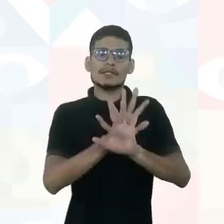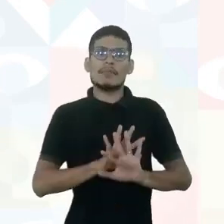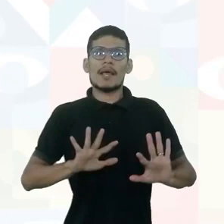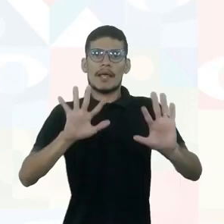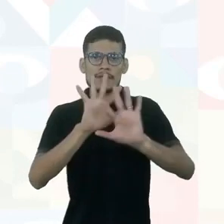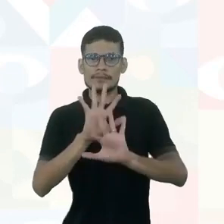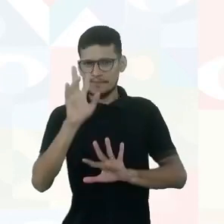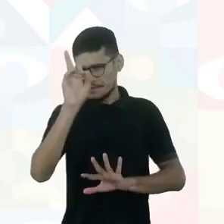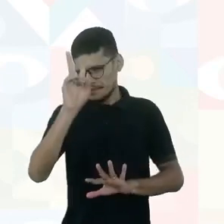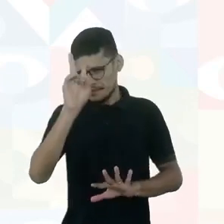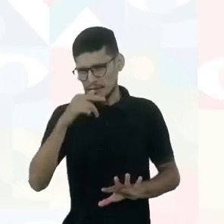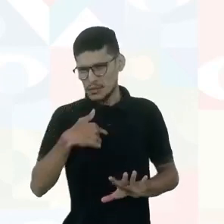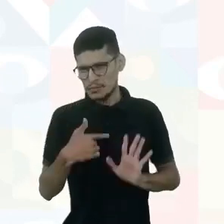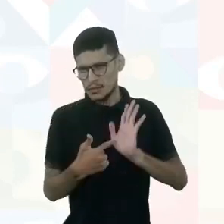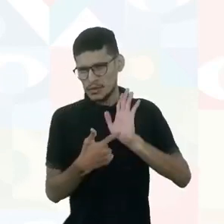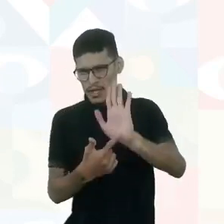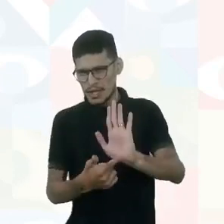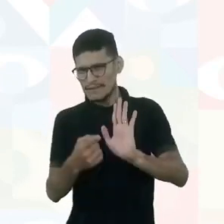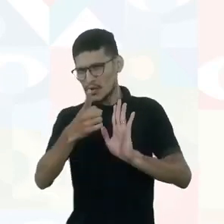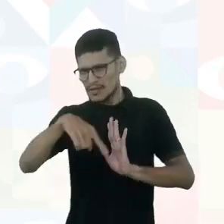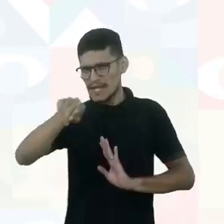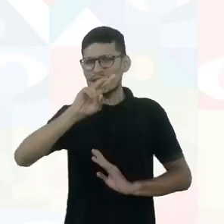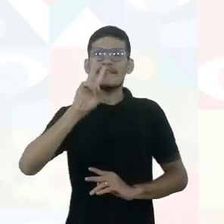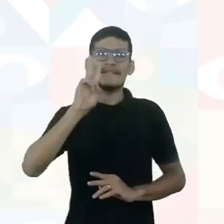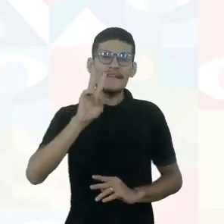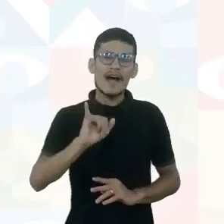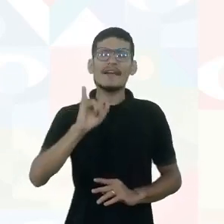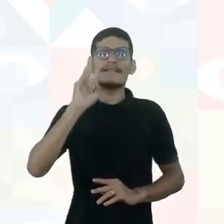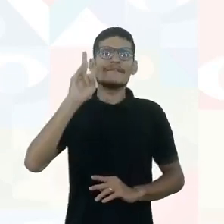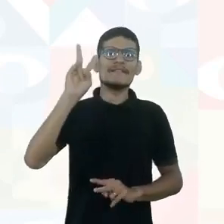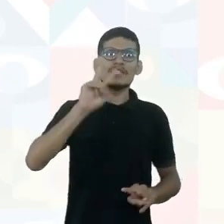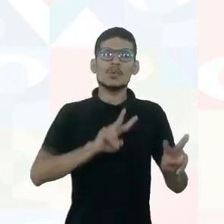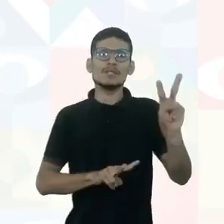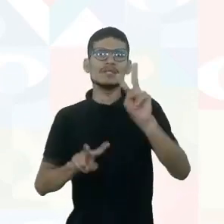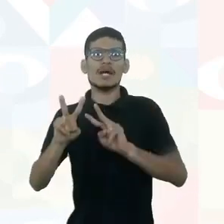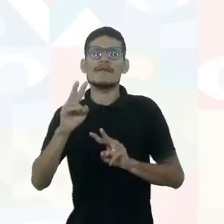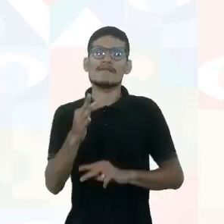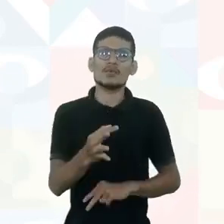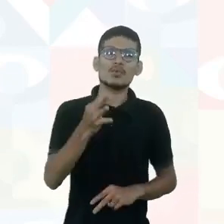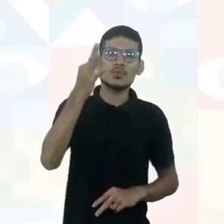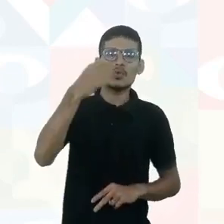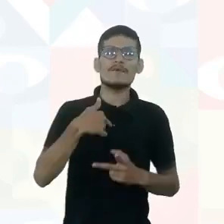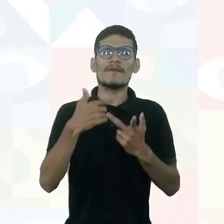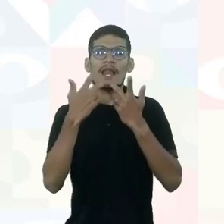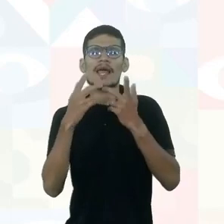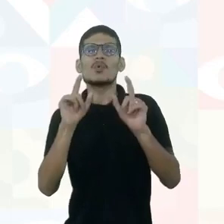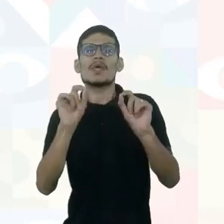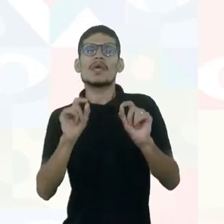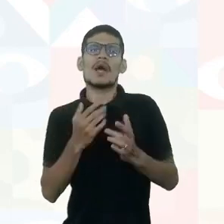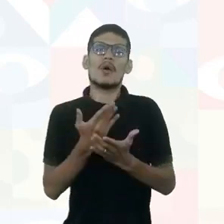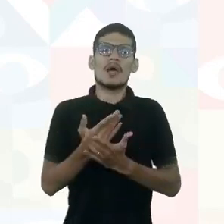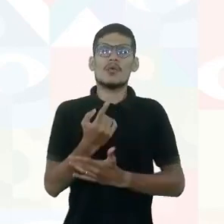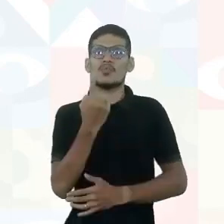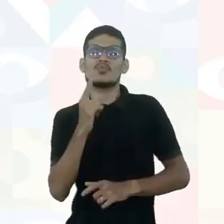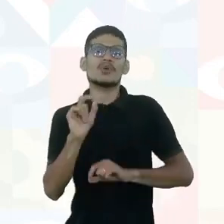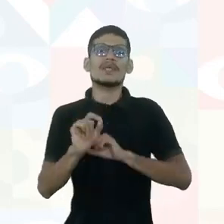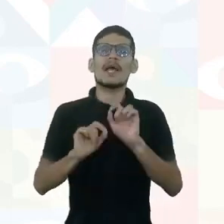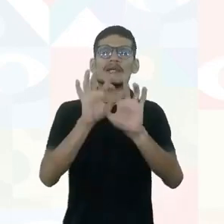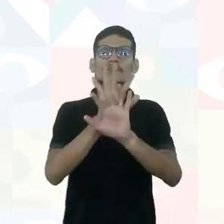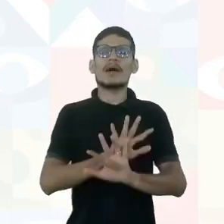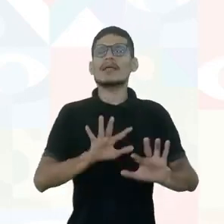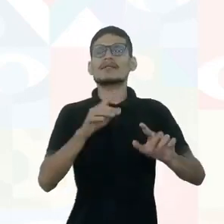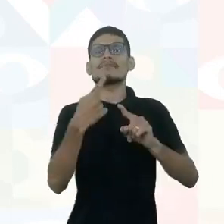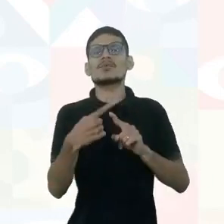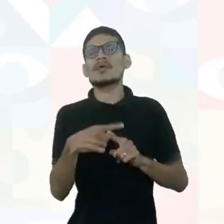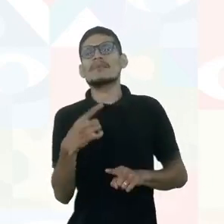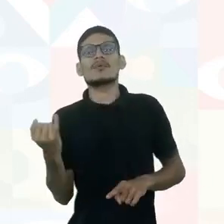lembra lá atrás, que eu disse, vocês vão ver no futuro, quando eu falei na unidade 1, o que é transparência e por que ela é